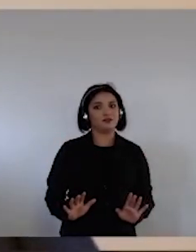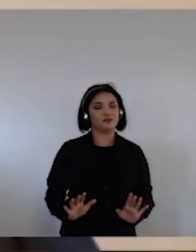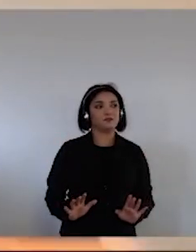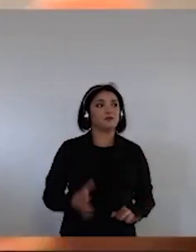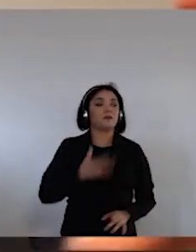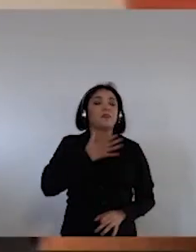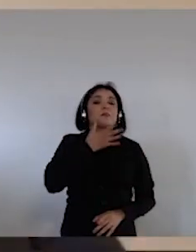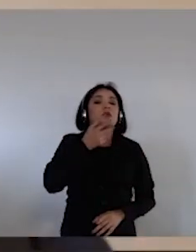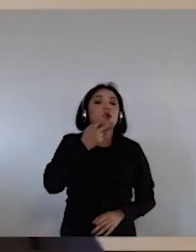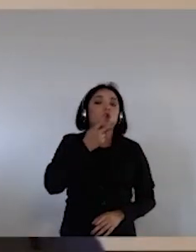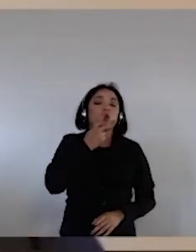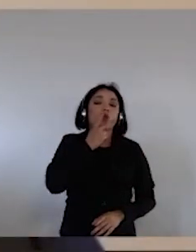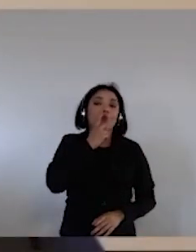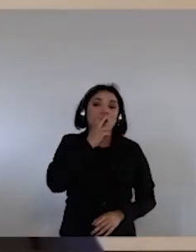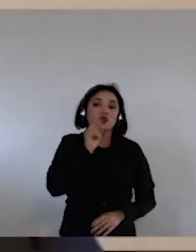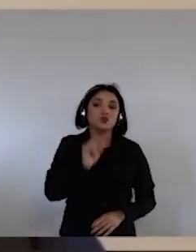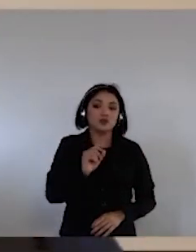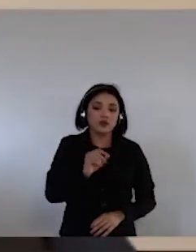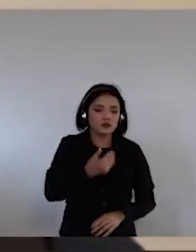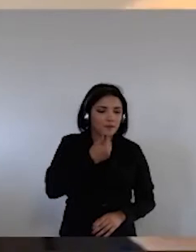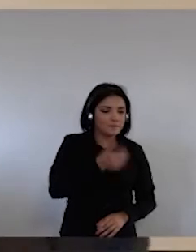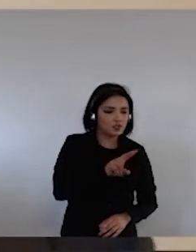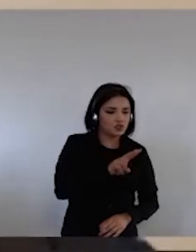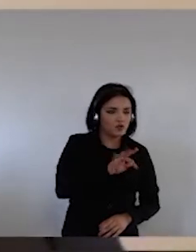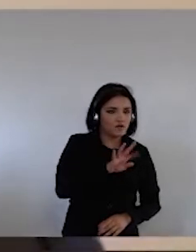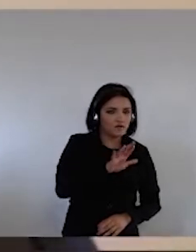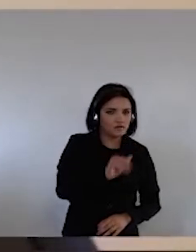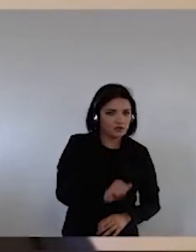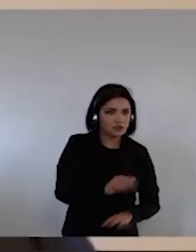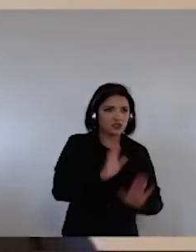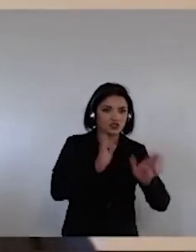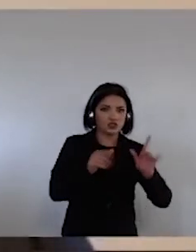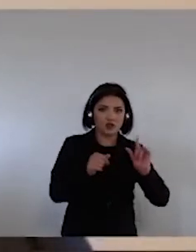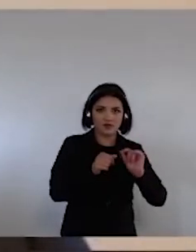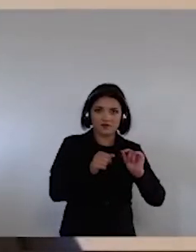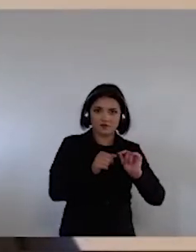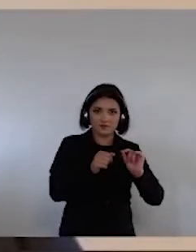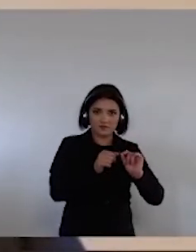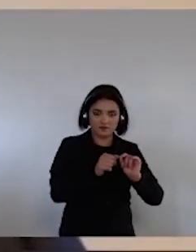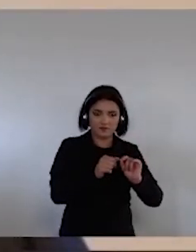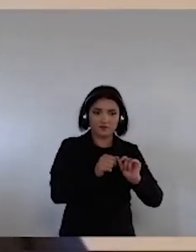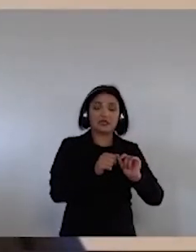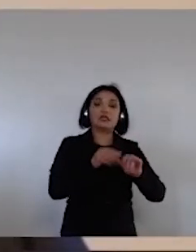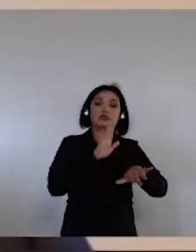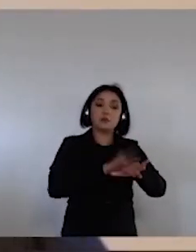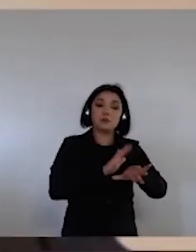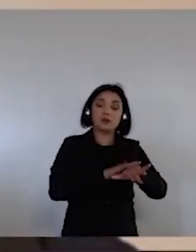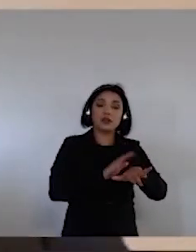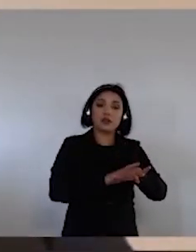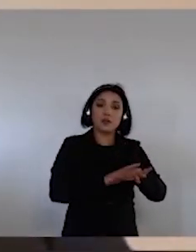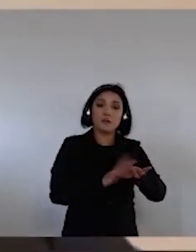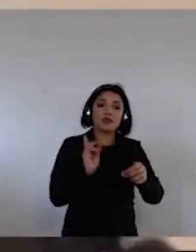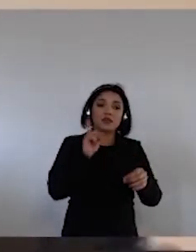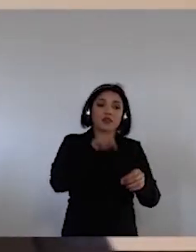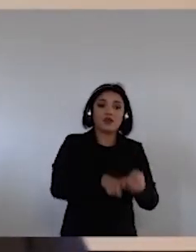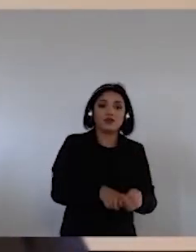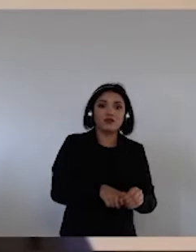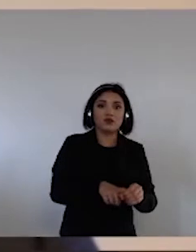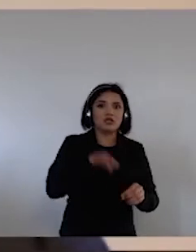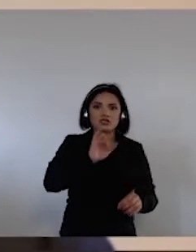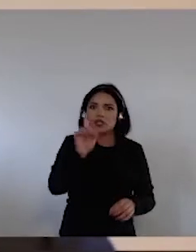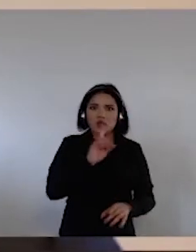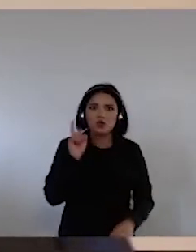os debates que aconteceram, a sustentação oral dos advogados, para dali 2 meses, 3 meses, 1